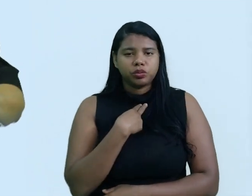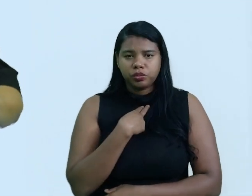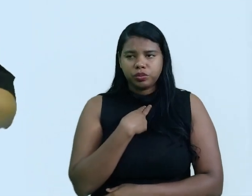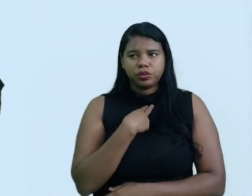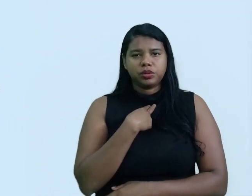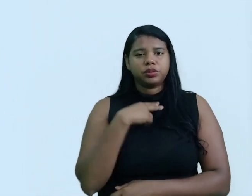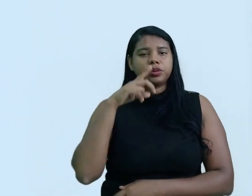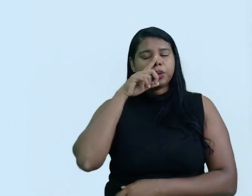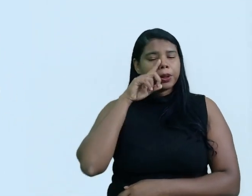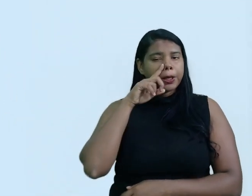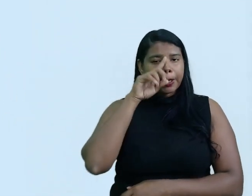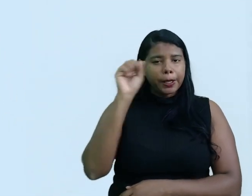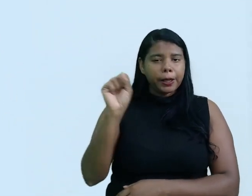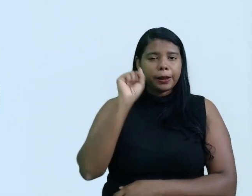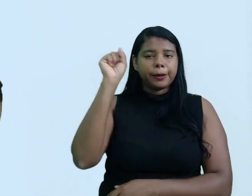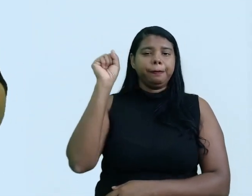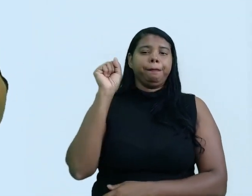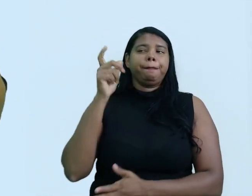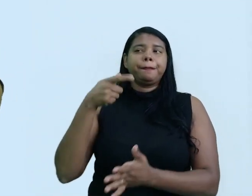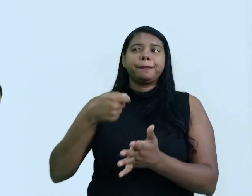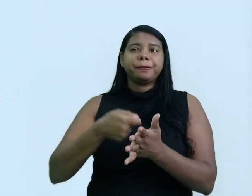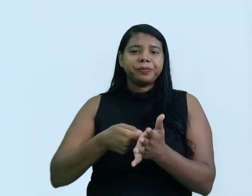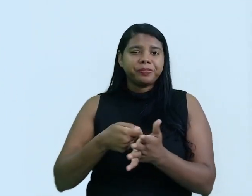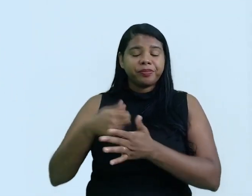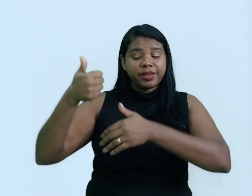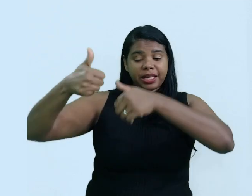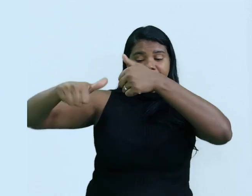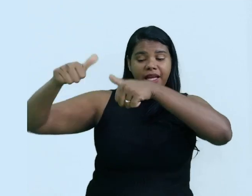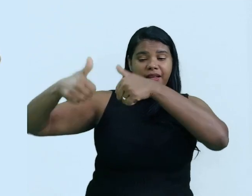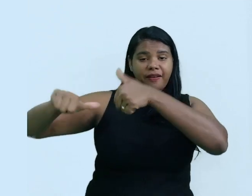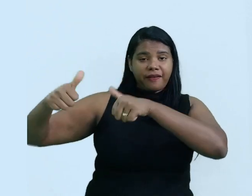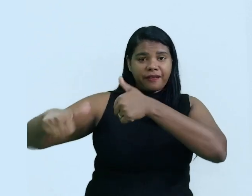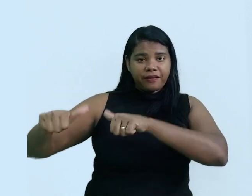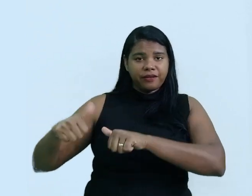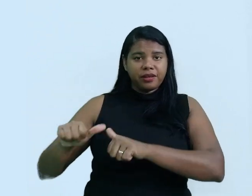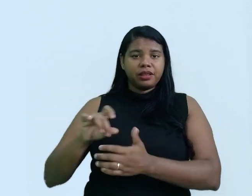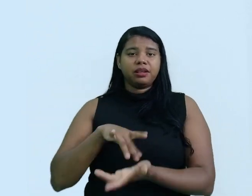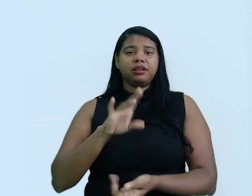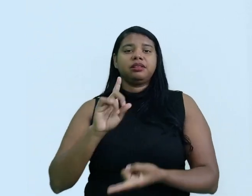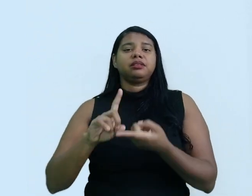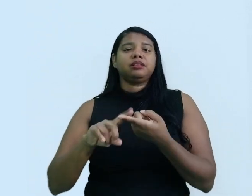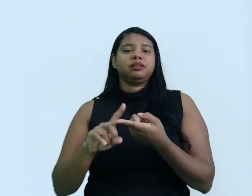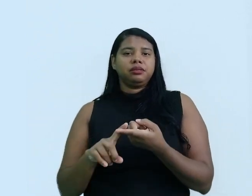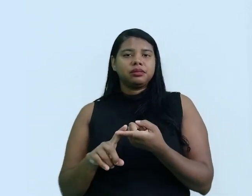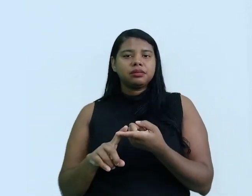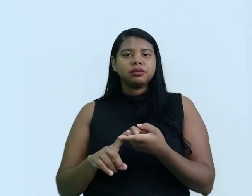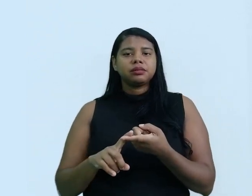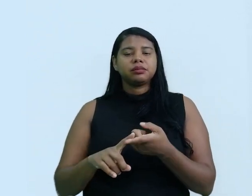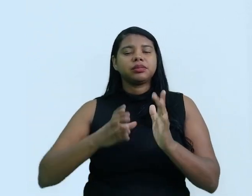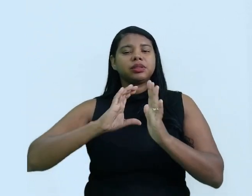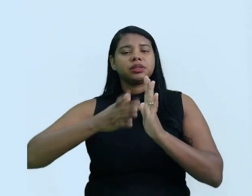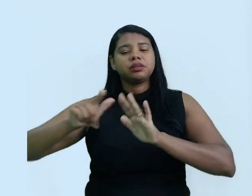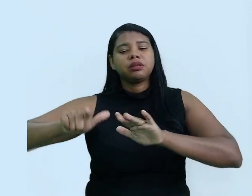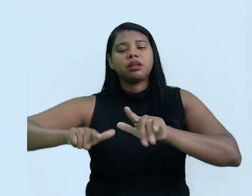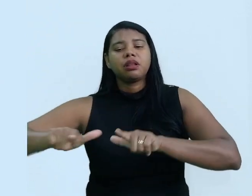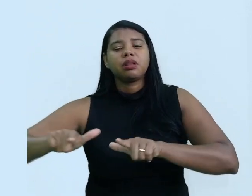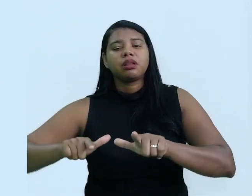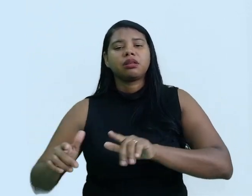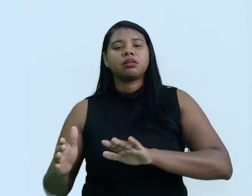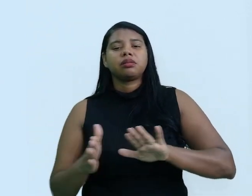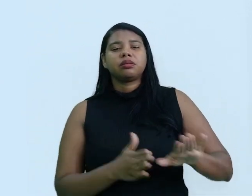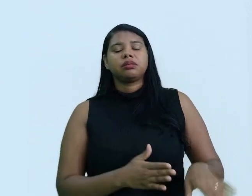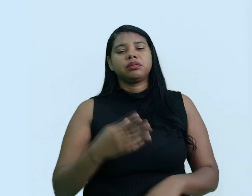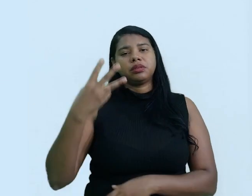aquele risco, eu tenho por obrigação avaliar, tá, a ação dele sobre o trabalhador. A